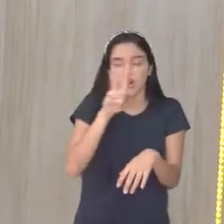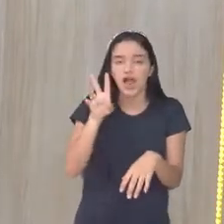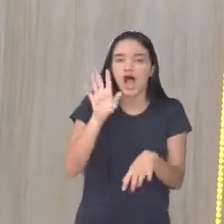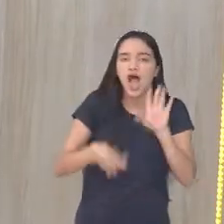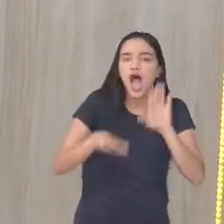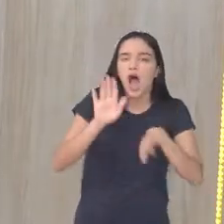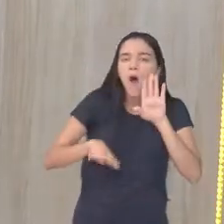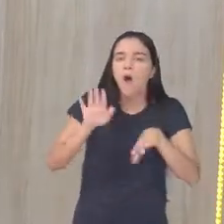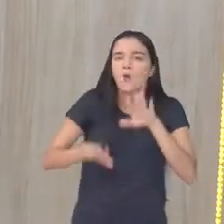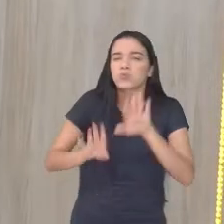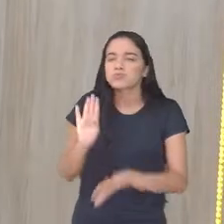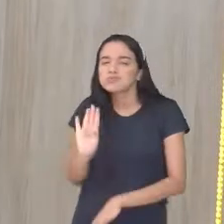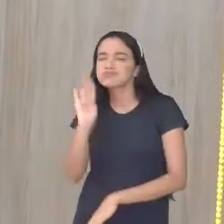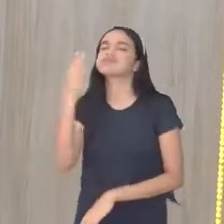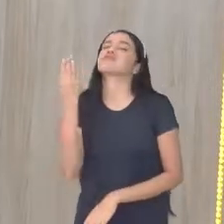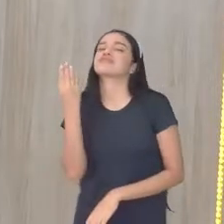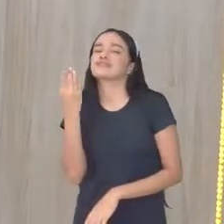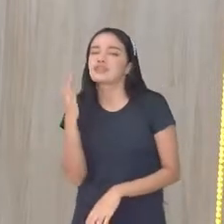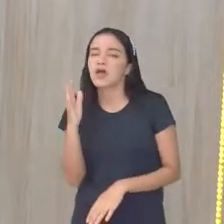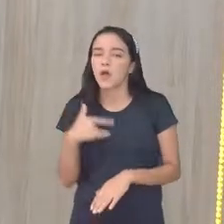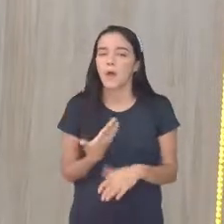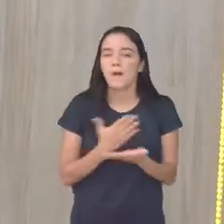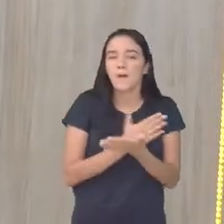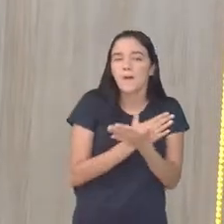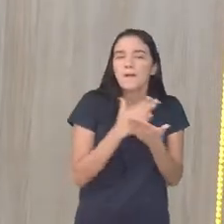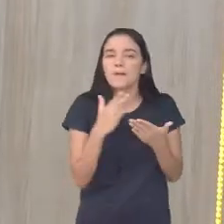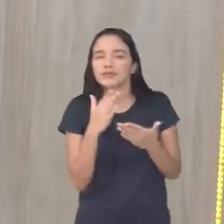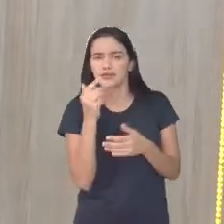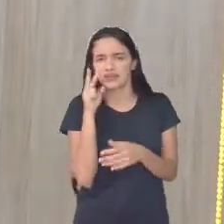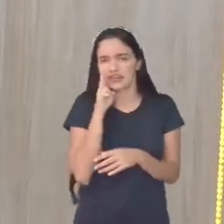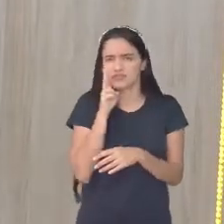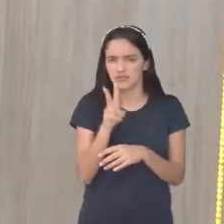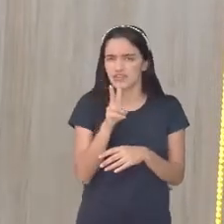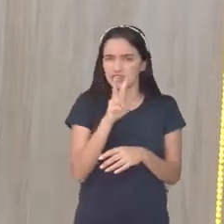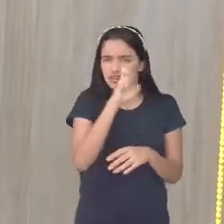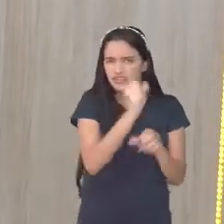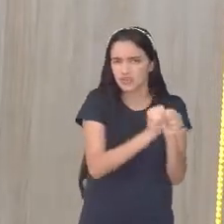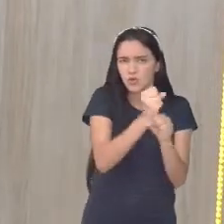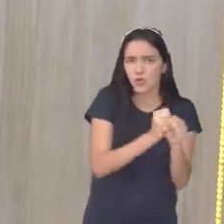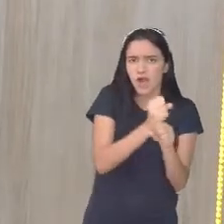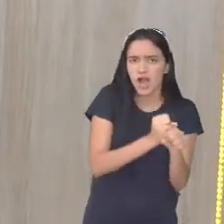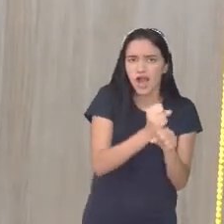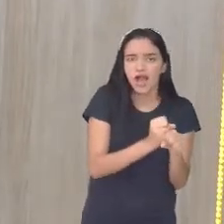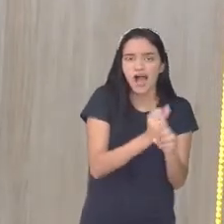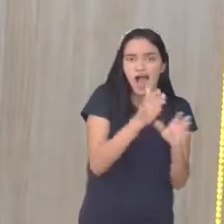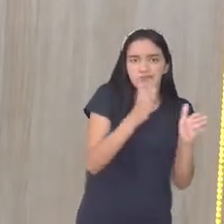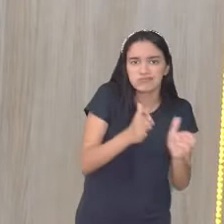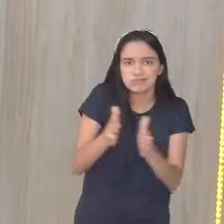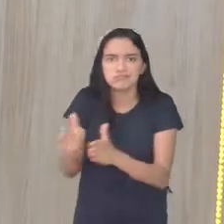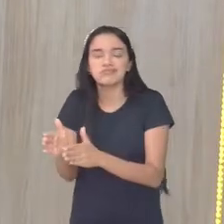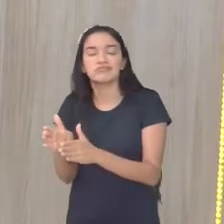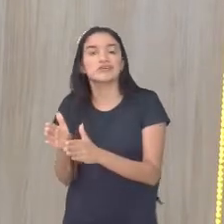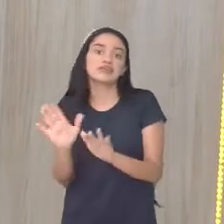sobre isso. Vamos mais um pouquinho aí. Eu tô Bora. ansiosa. Eita, esse vídeo é massa. Esse vídeo é ótimo.